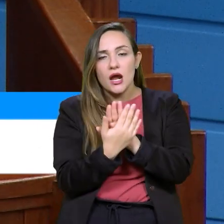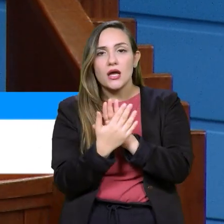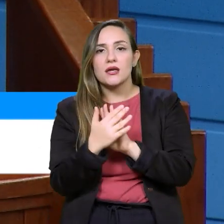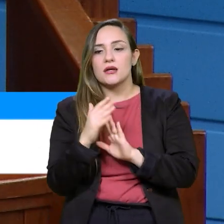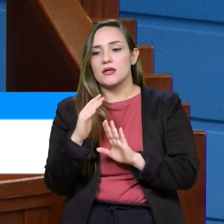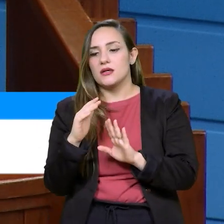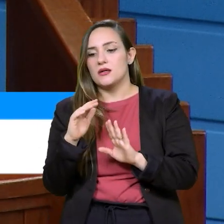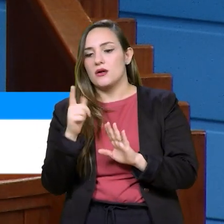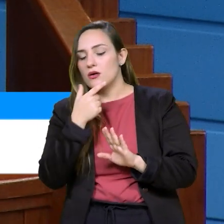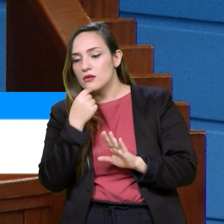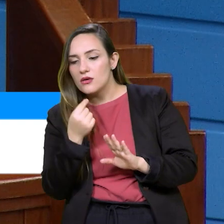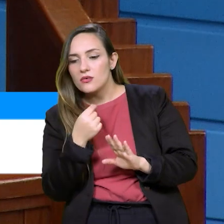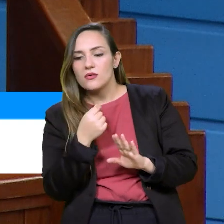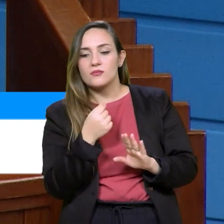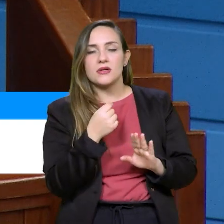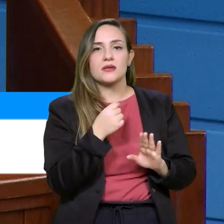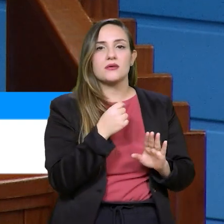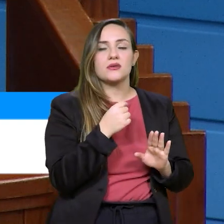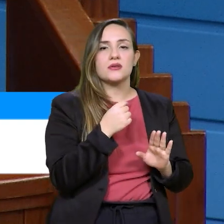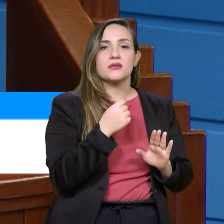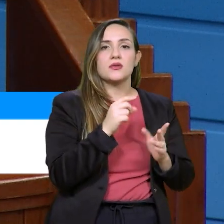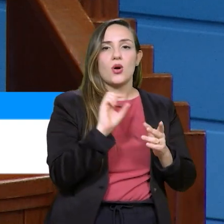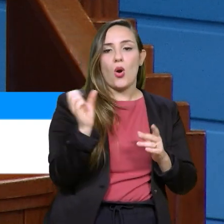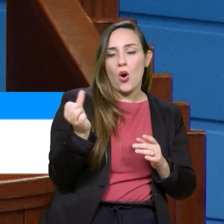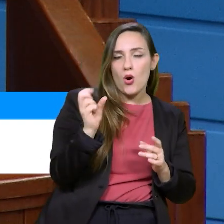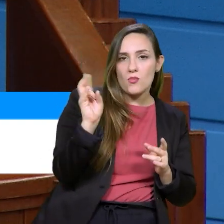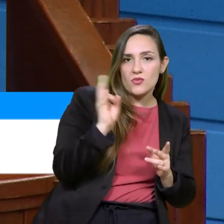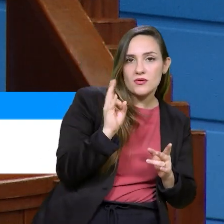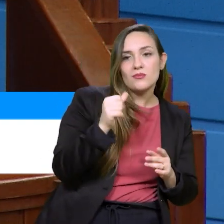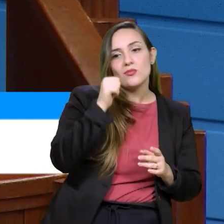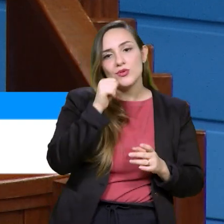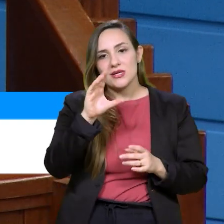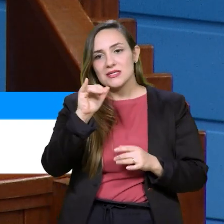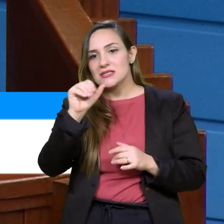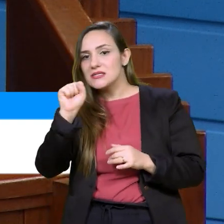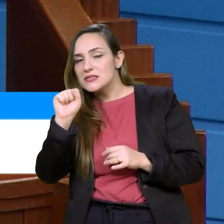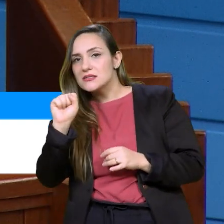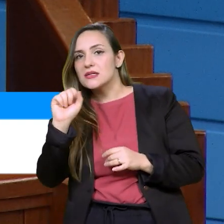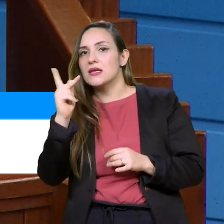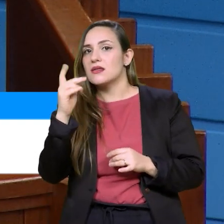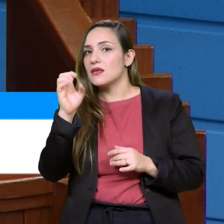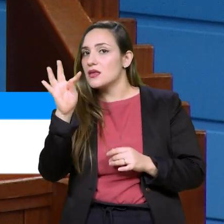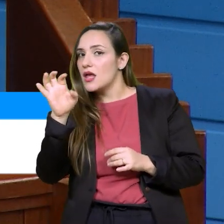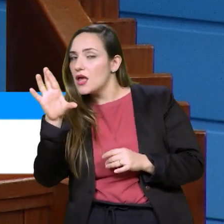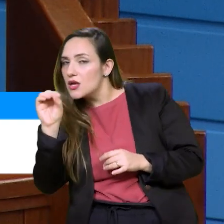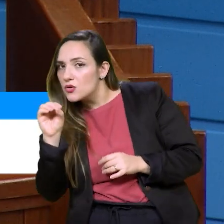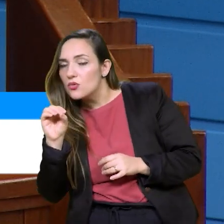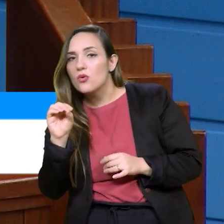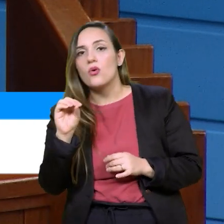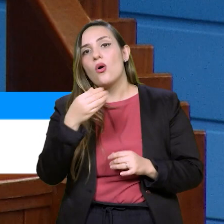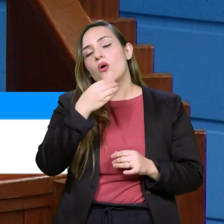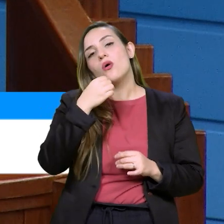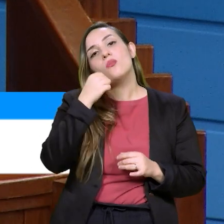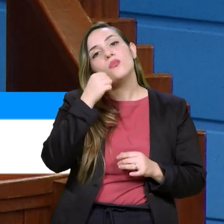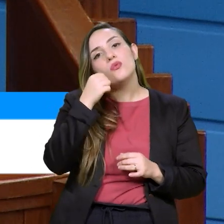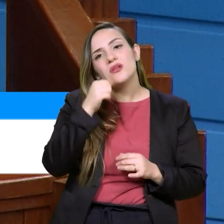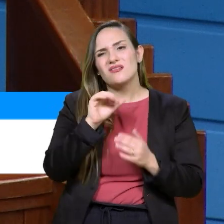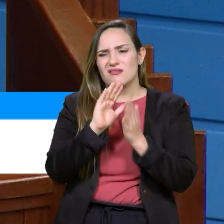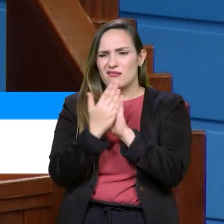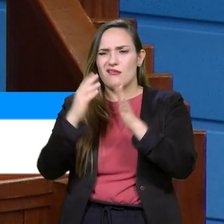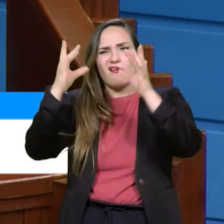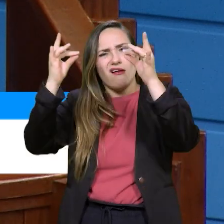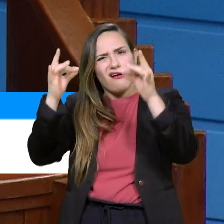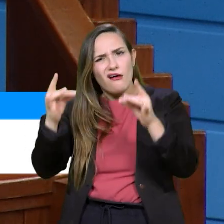transgênero heterossexual, homem transgênero bissexual, homem transgênero homossexual, mulher cisgênero heterossexual,